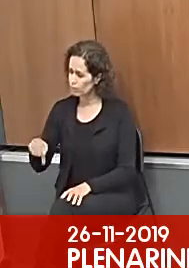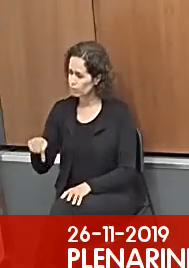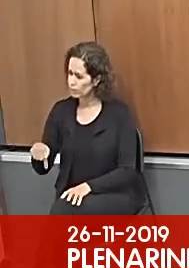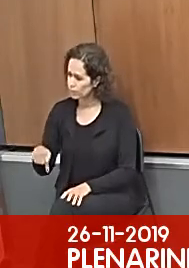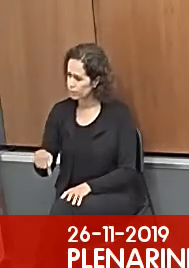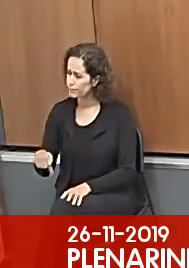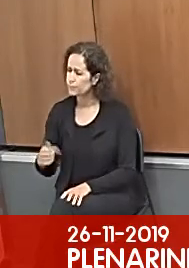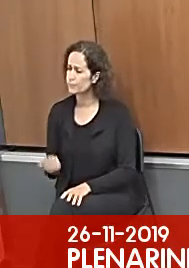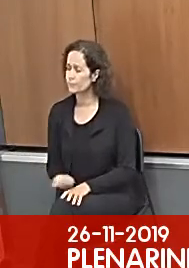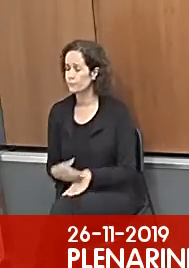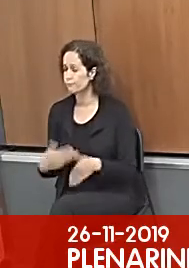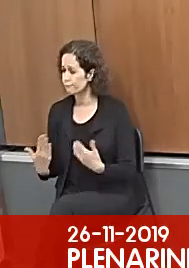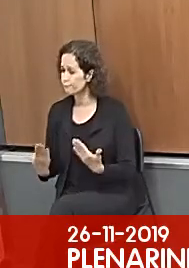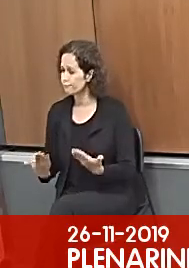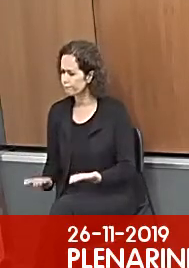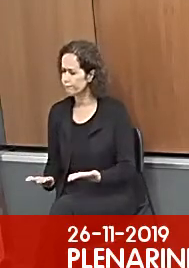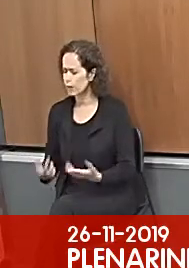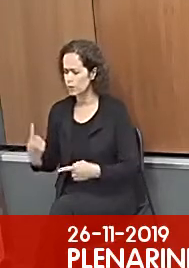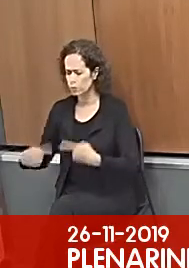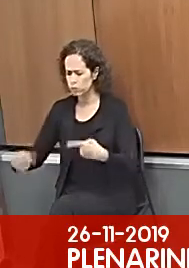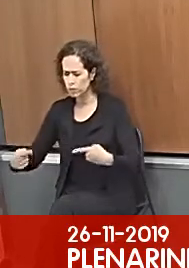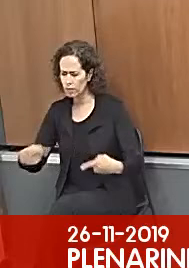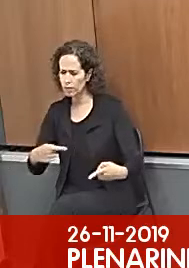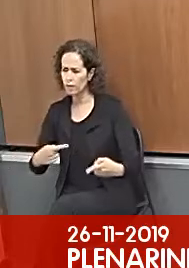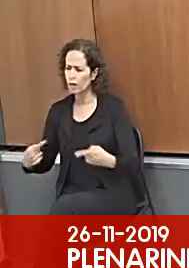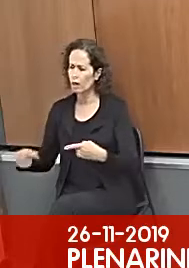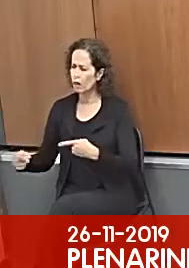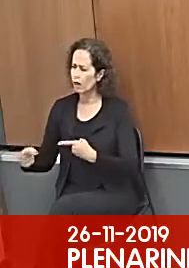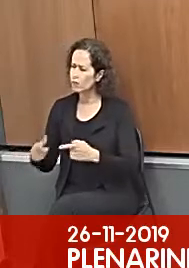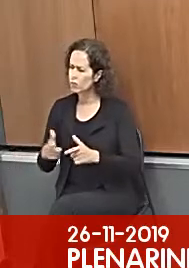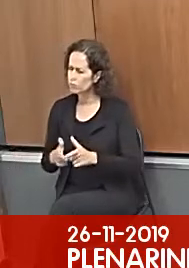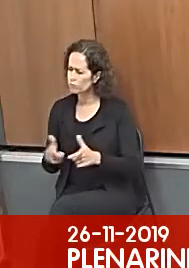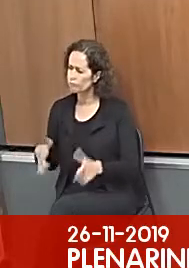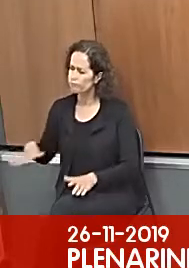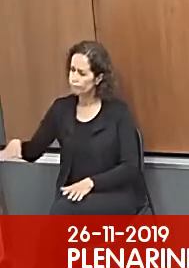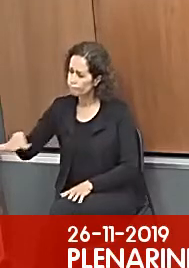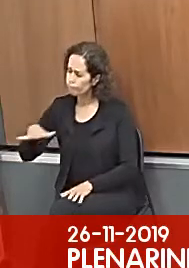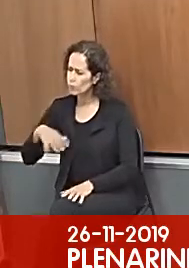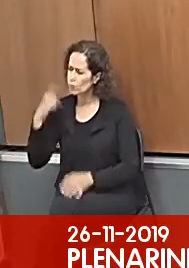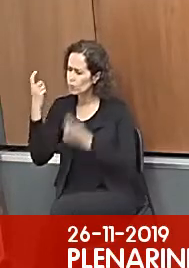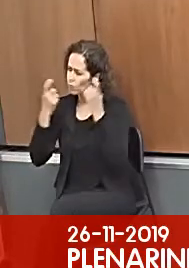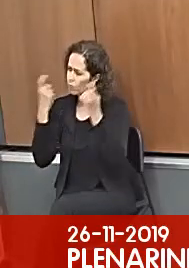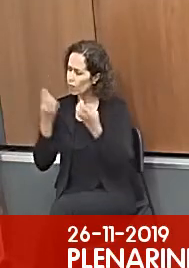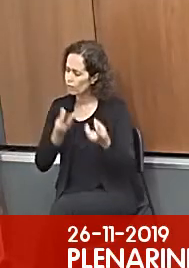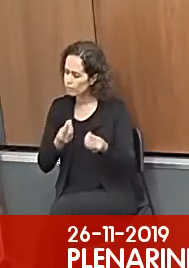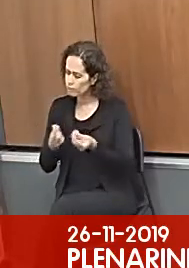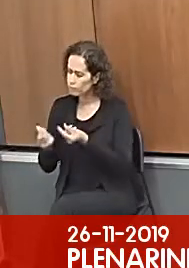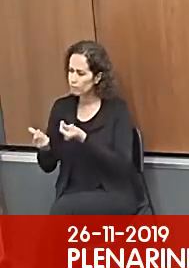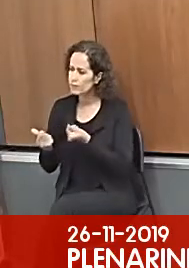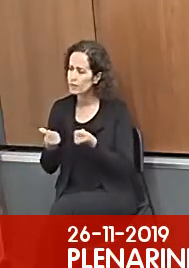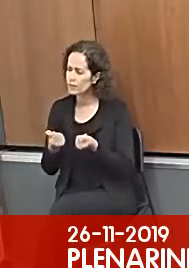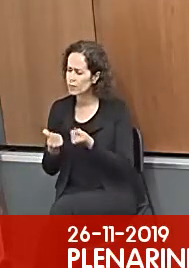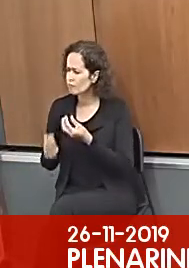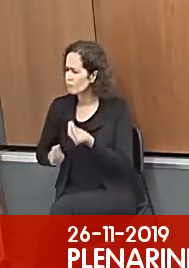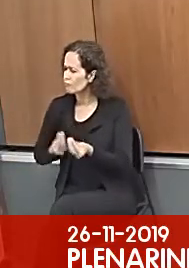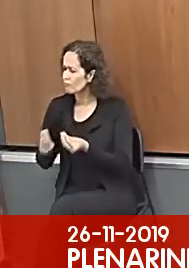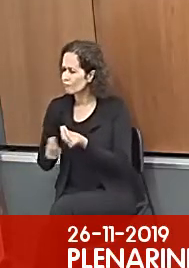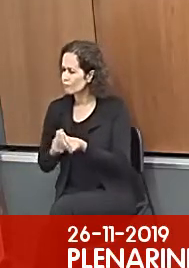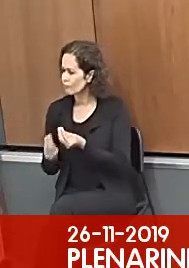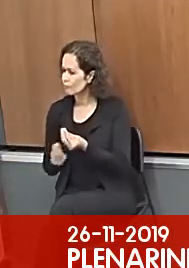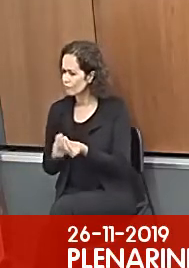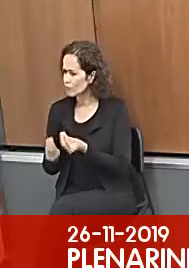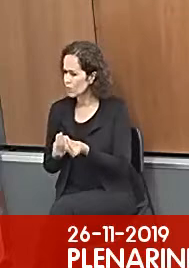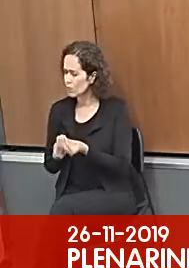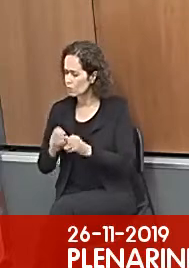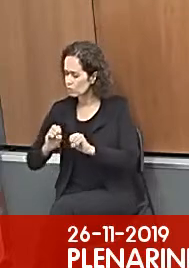coisa maior, é esse debate mais amplo e preocupado, sim, com essa qualificação de como será